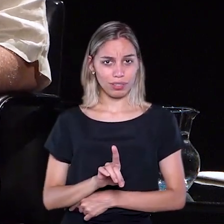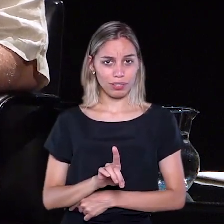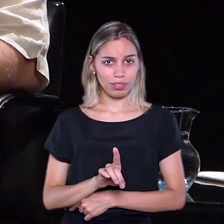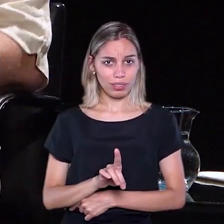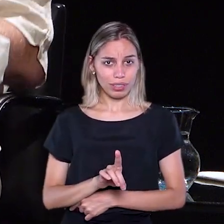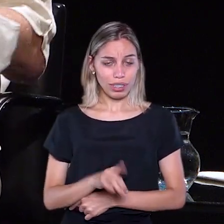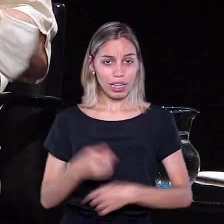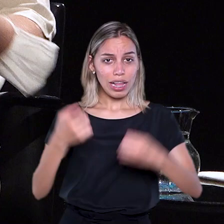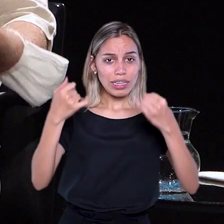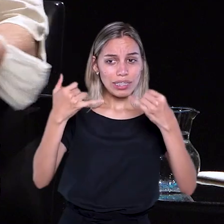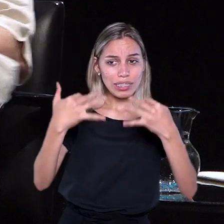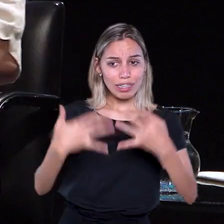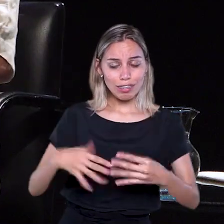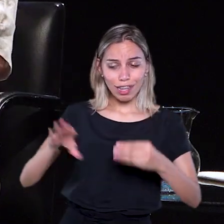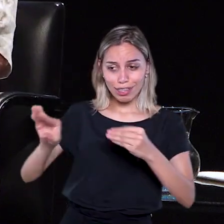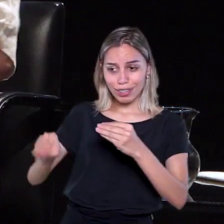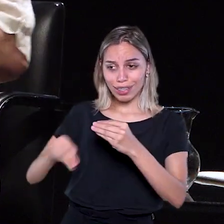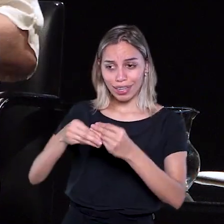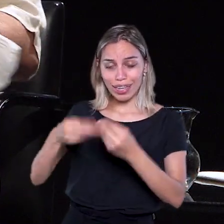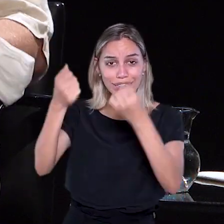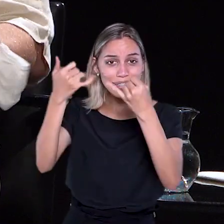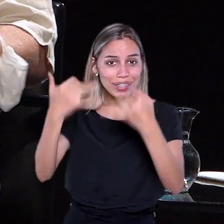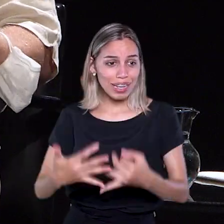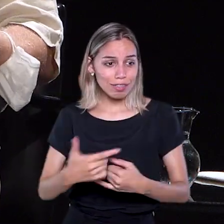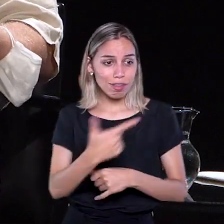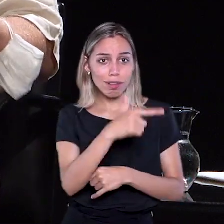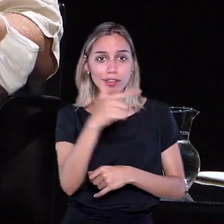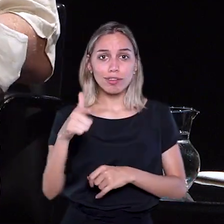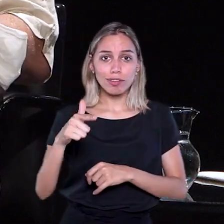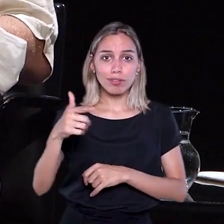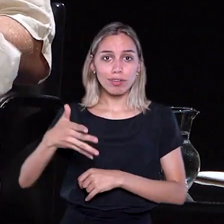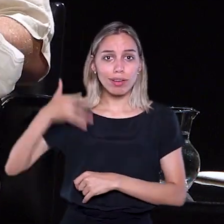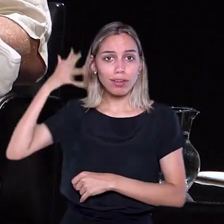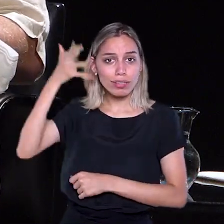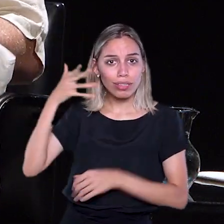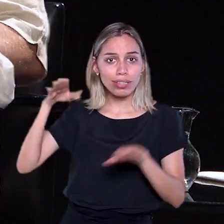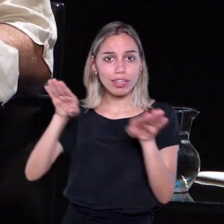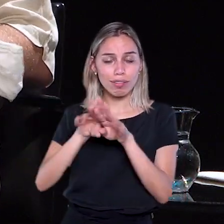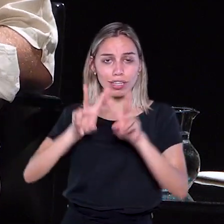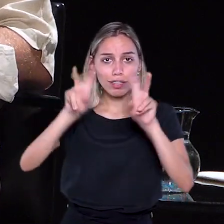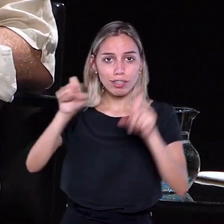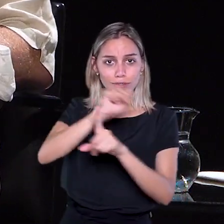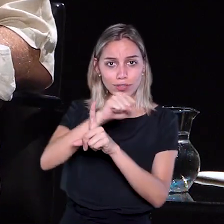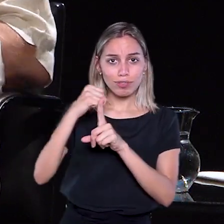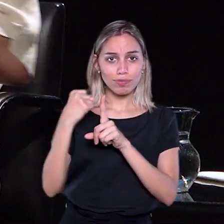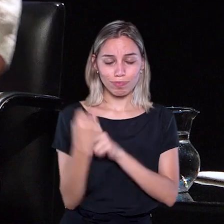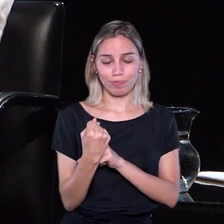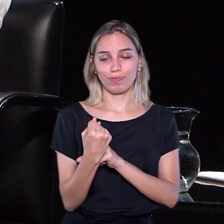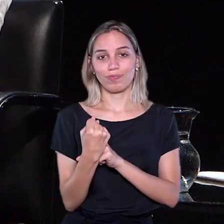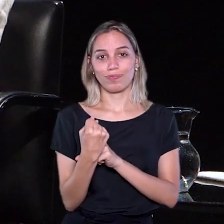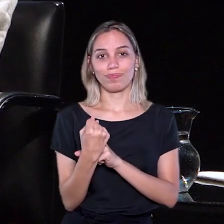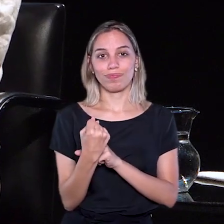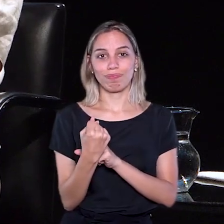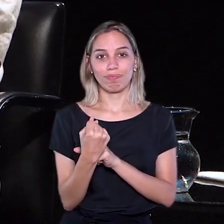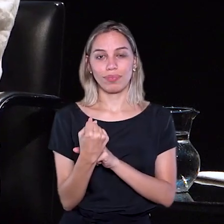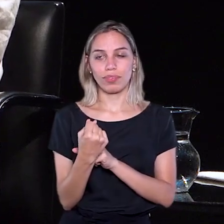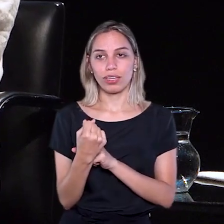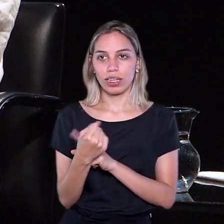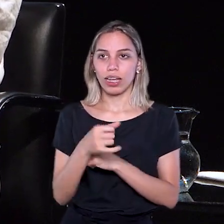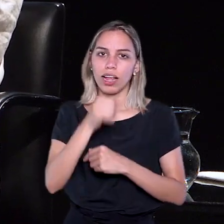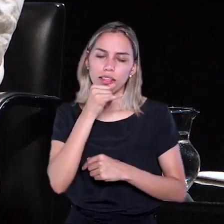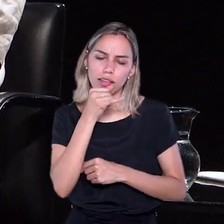explica, complementa a explicação dos outros debates em termos sociais. Que uma coisa é